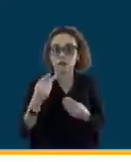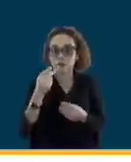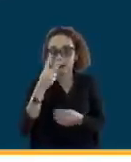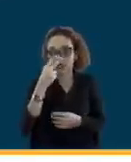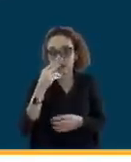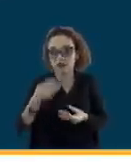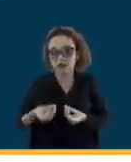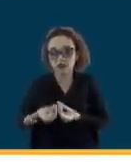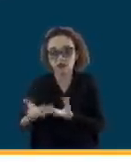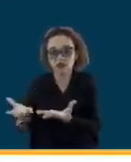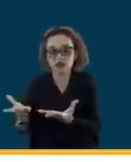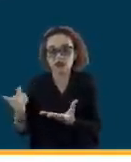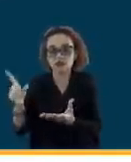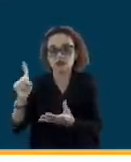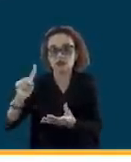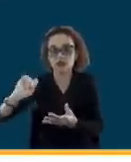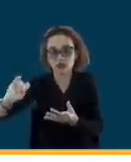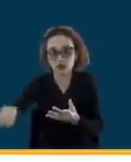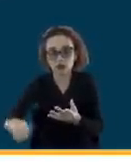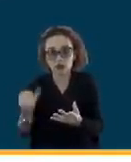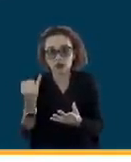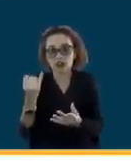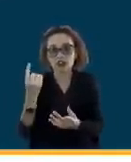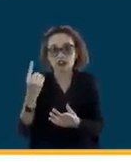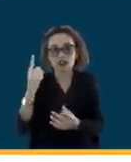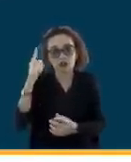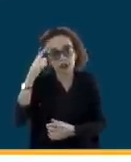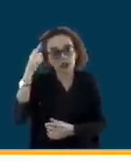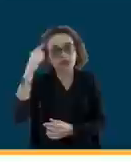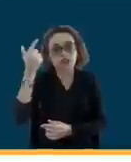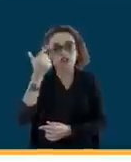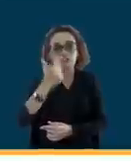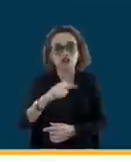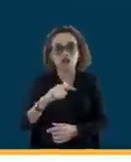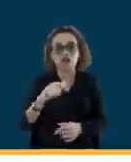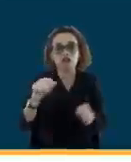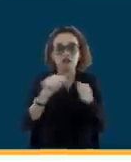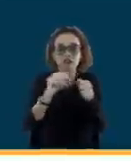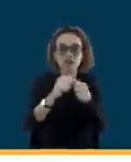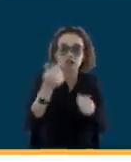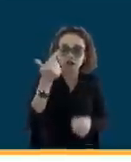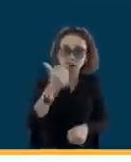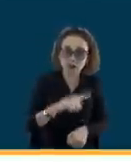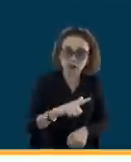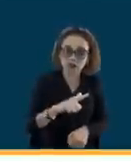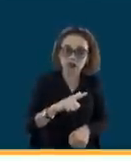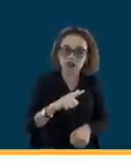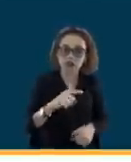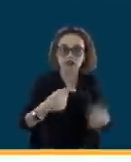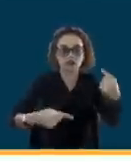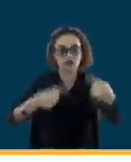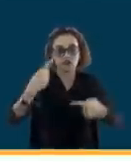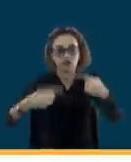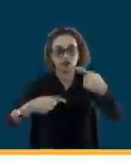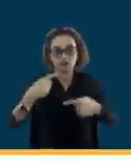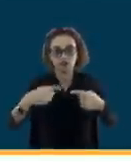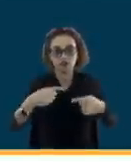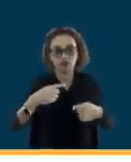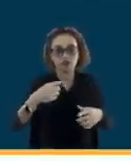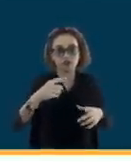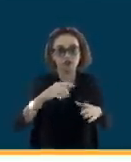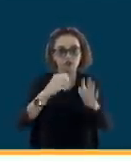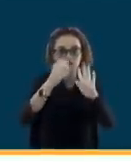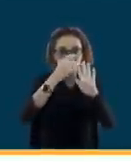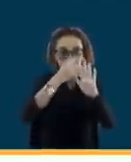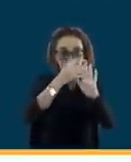gente possa reestruturar, repensar, refazer e discutir as questões, tanto no setor público quanto no